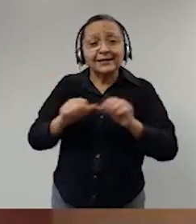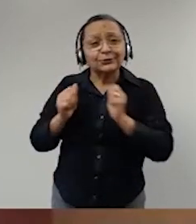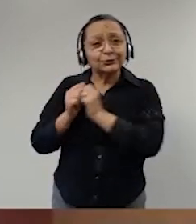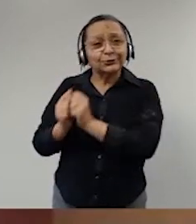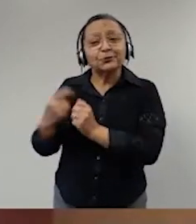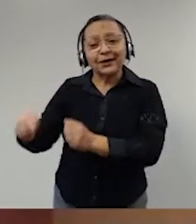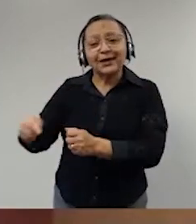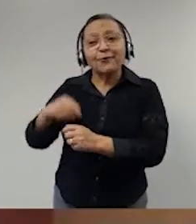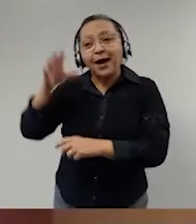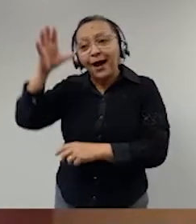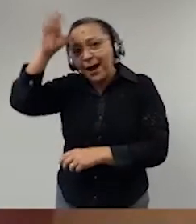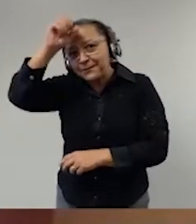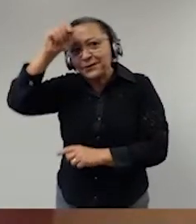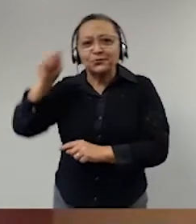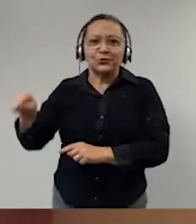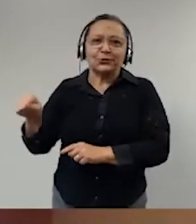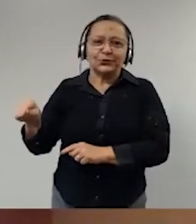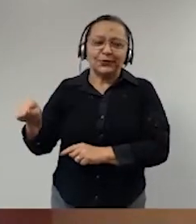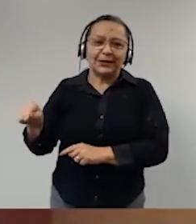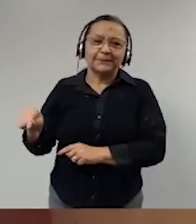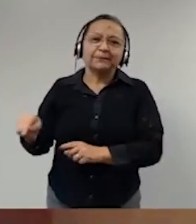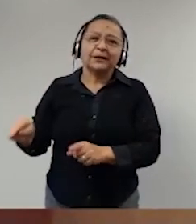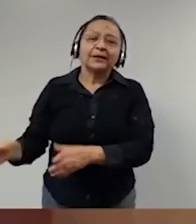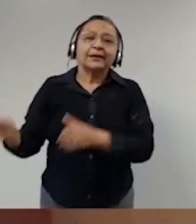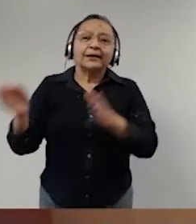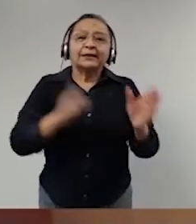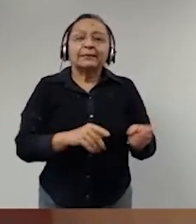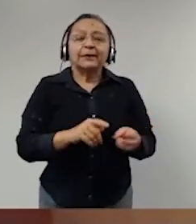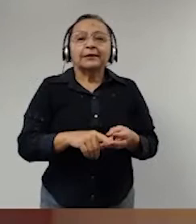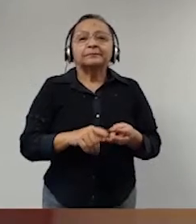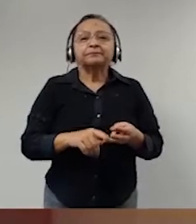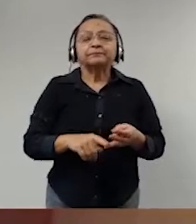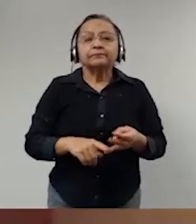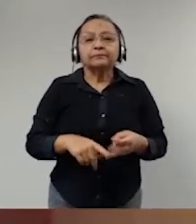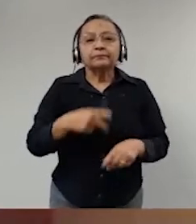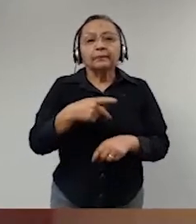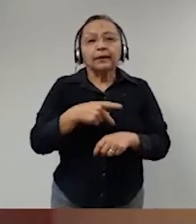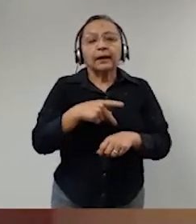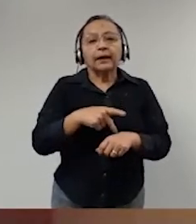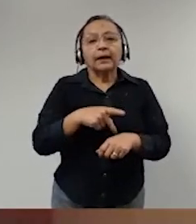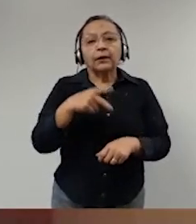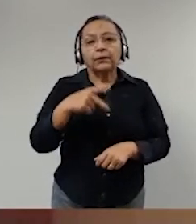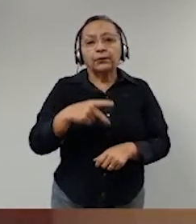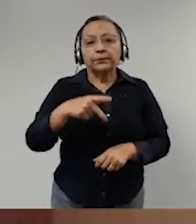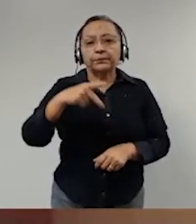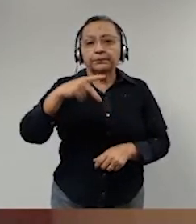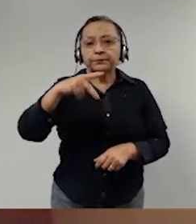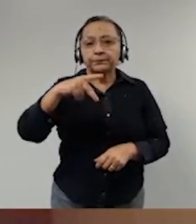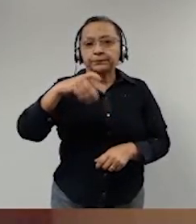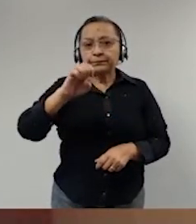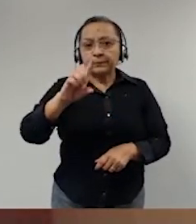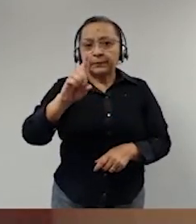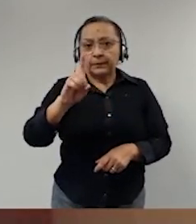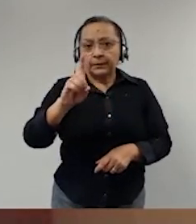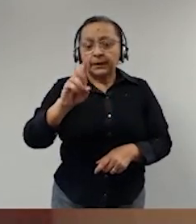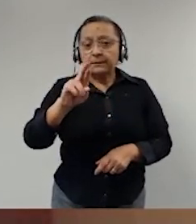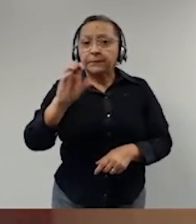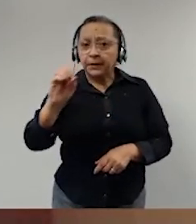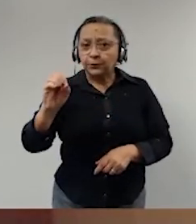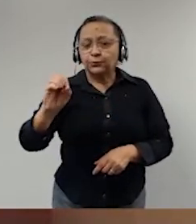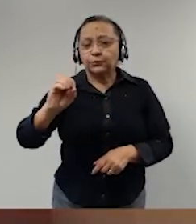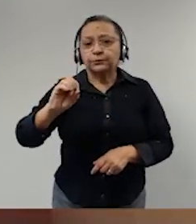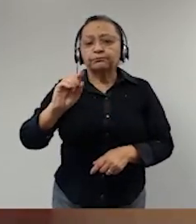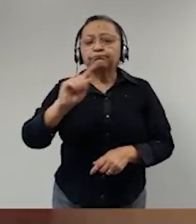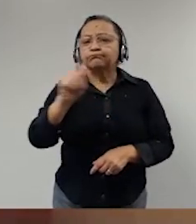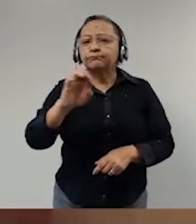isso é importante dizer. E ao Preto Zezé. O Preto Zezé é brilhante, um amigo querido,